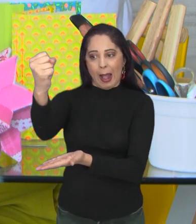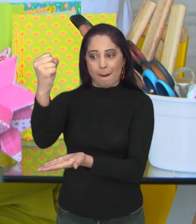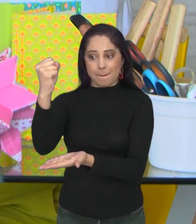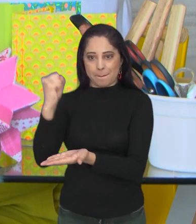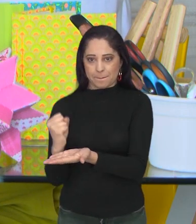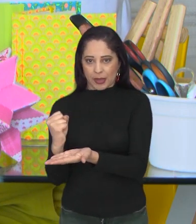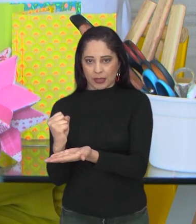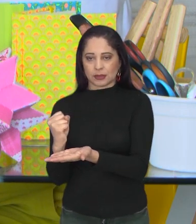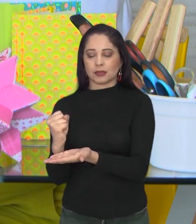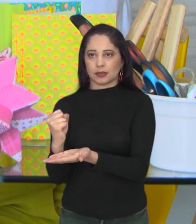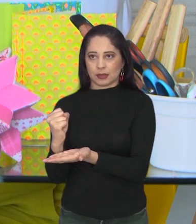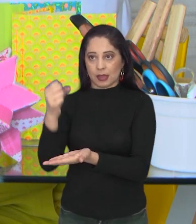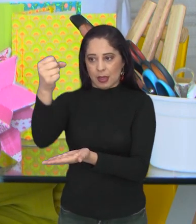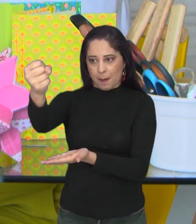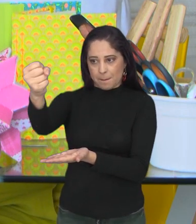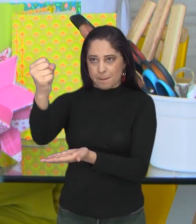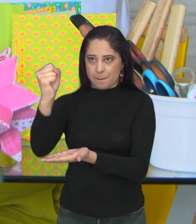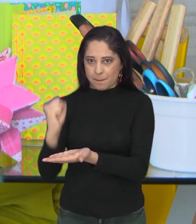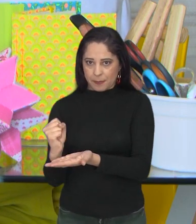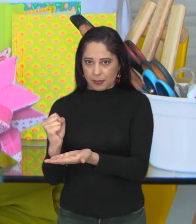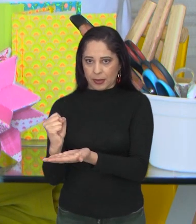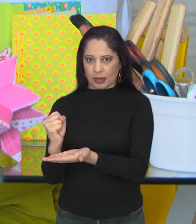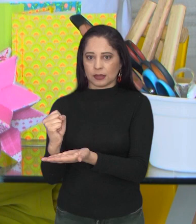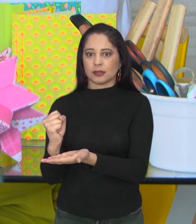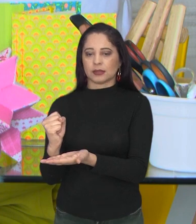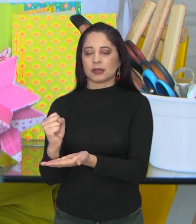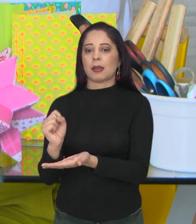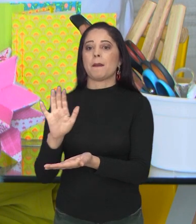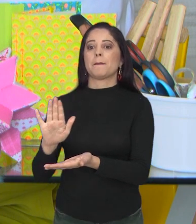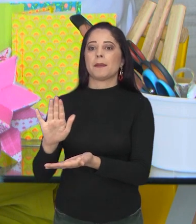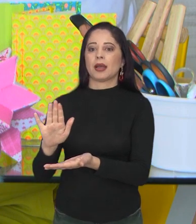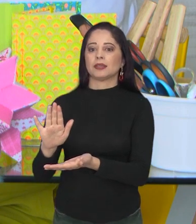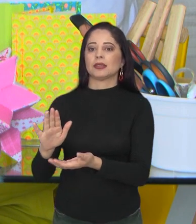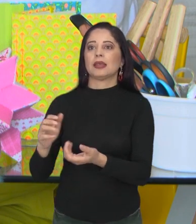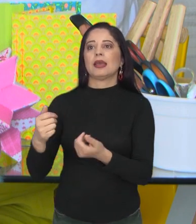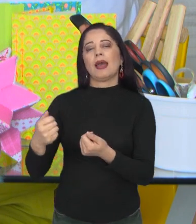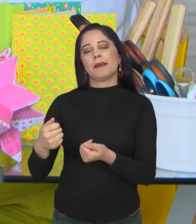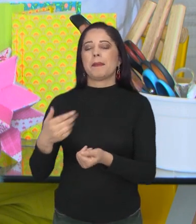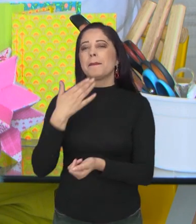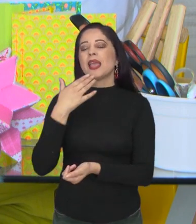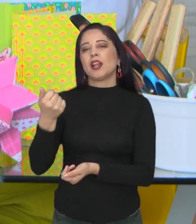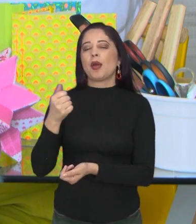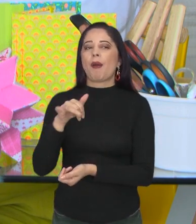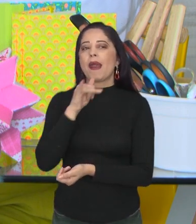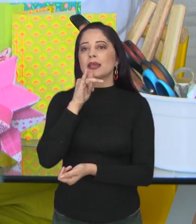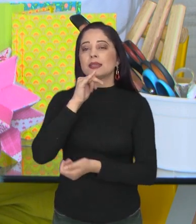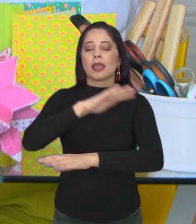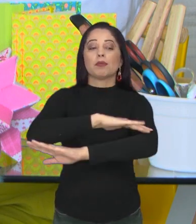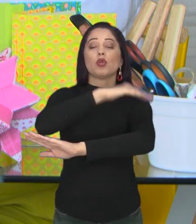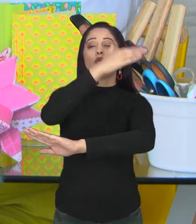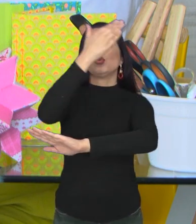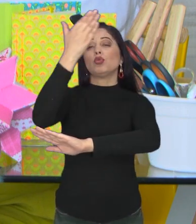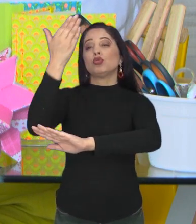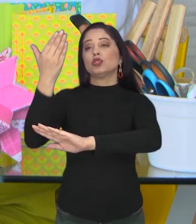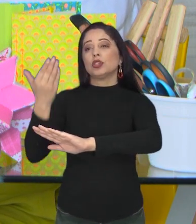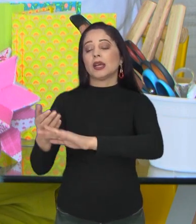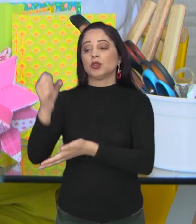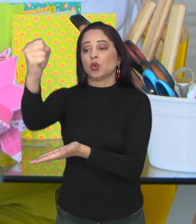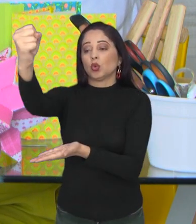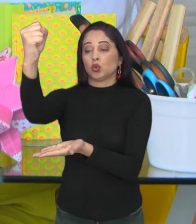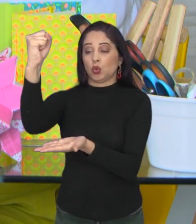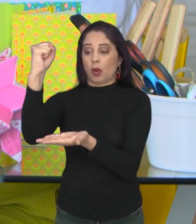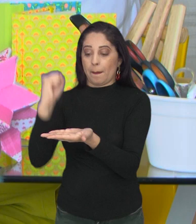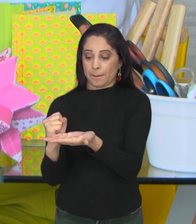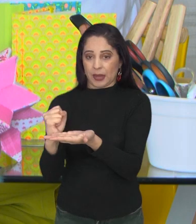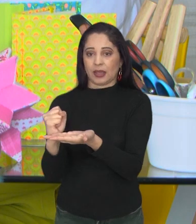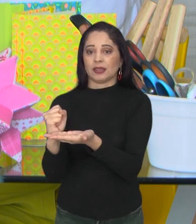a prensa tá a gente põe um pouquinho na prensa o ideal é que fique de um do outro quando é uma quantidade